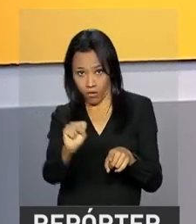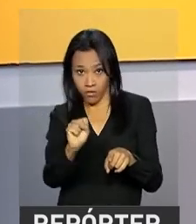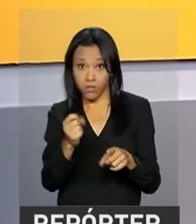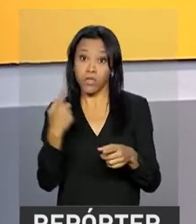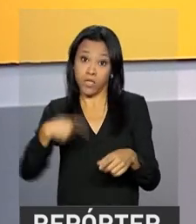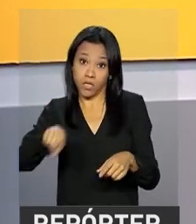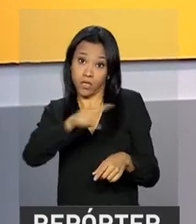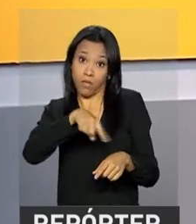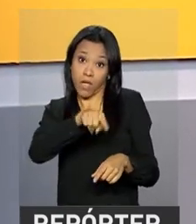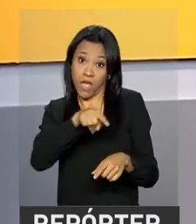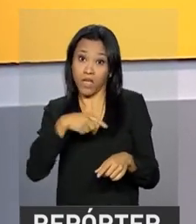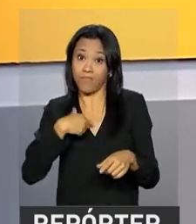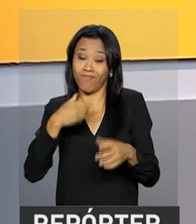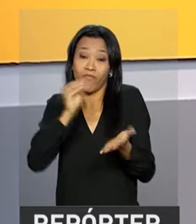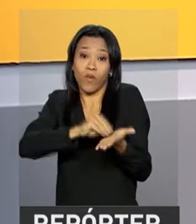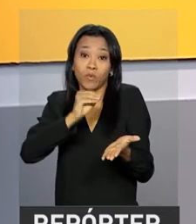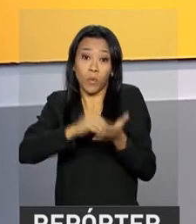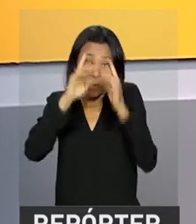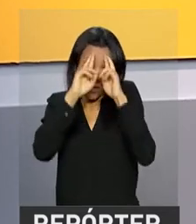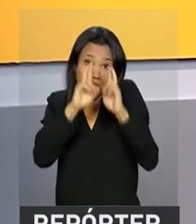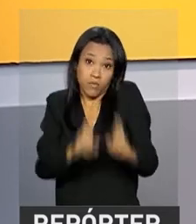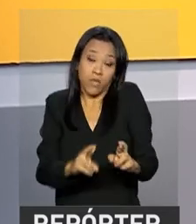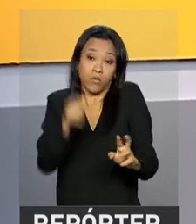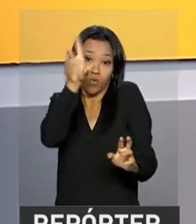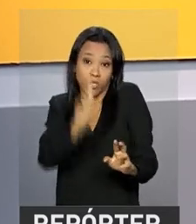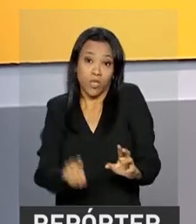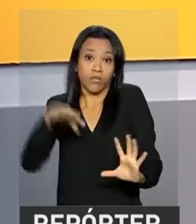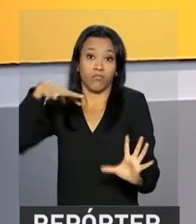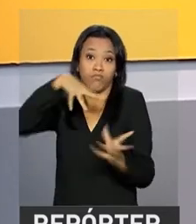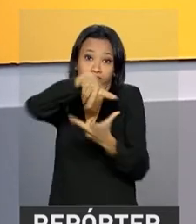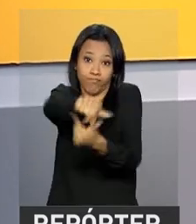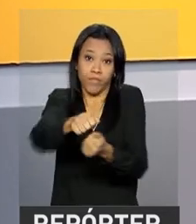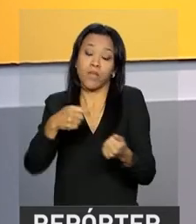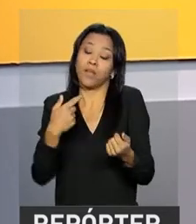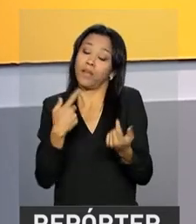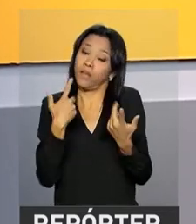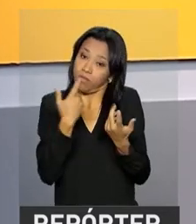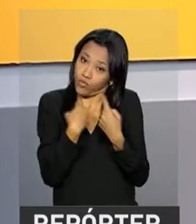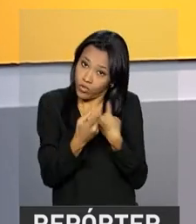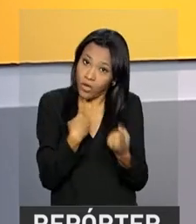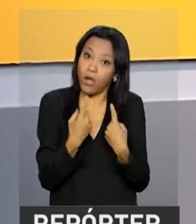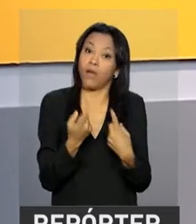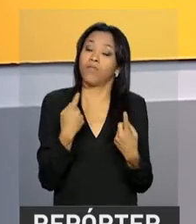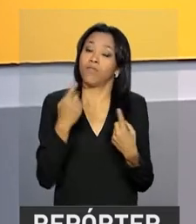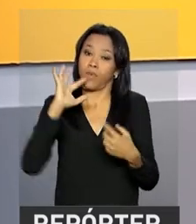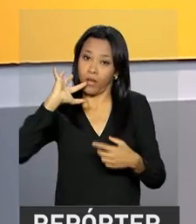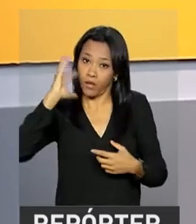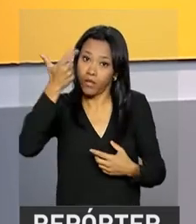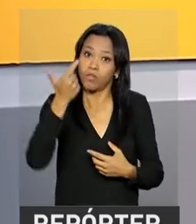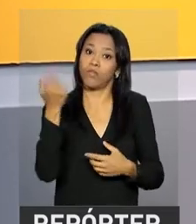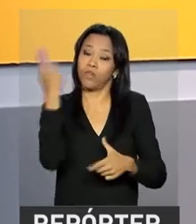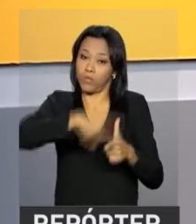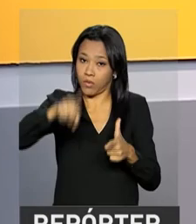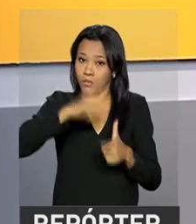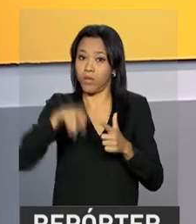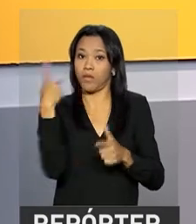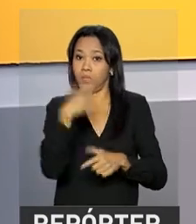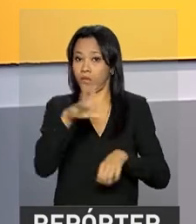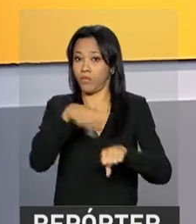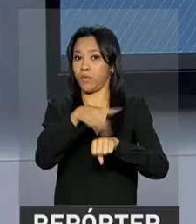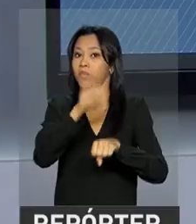a necessidade de respeito ao direito internacional e defendem o diálogo como a solução para a crise na